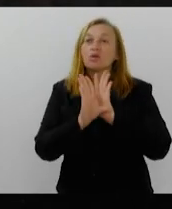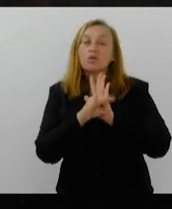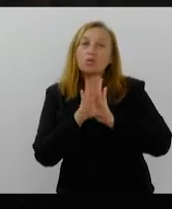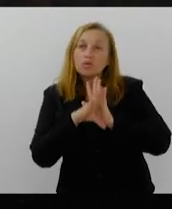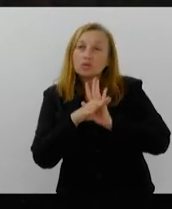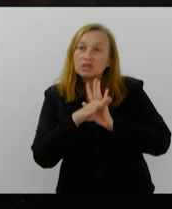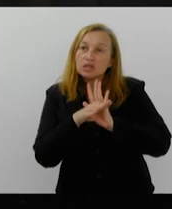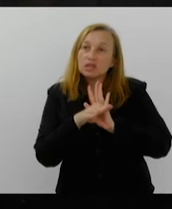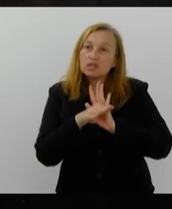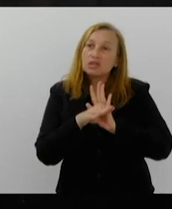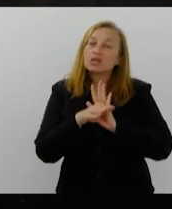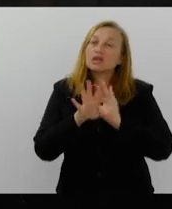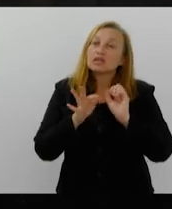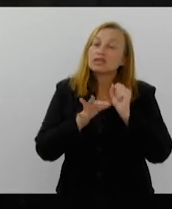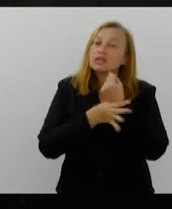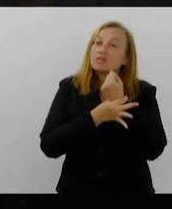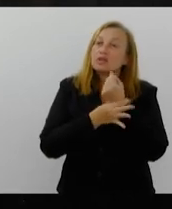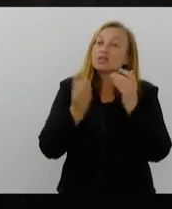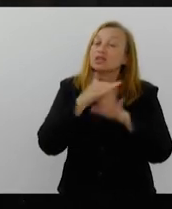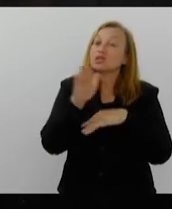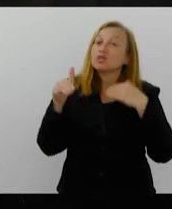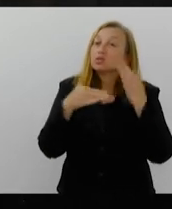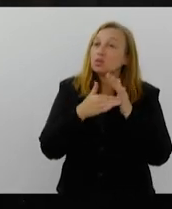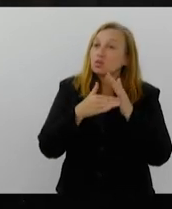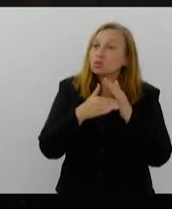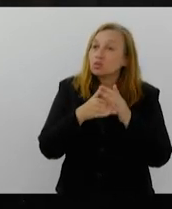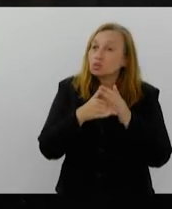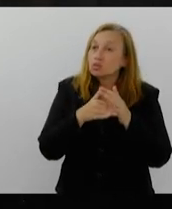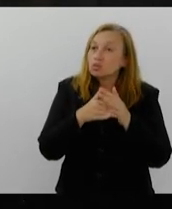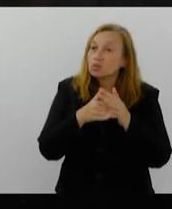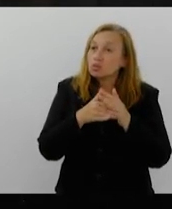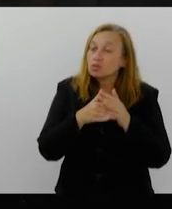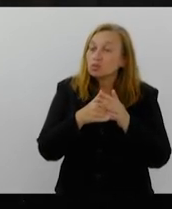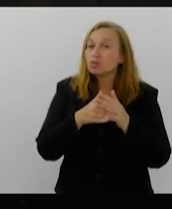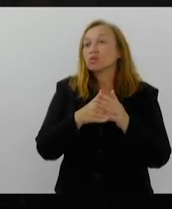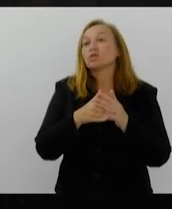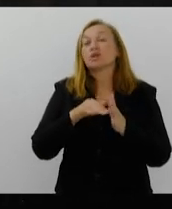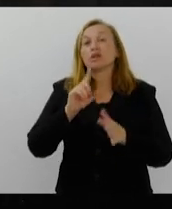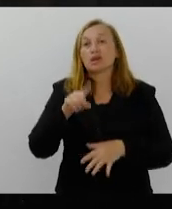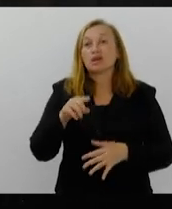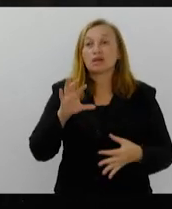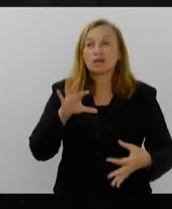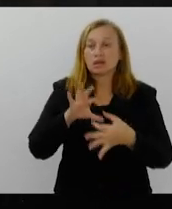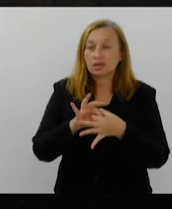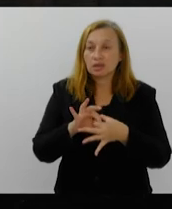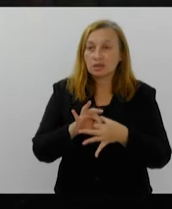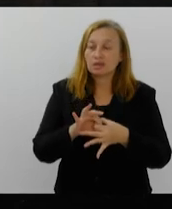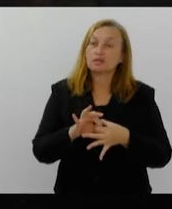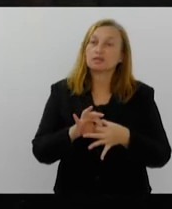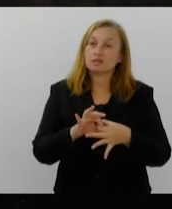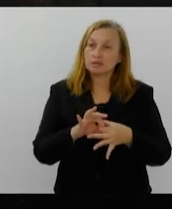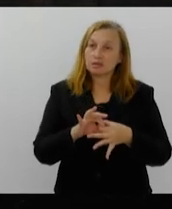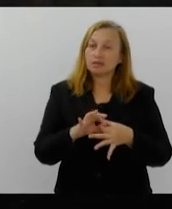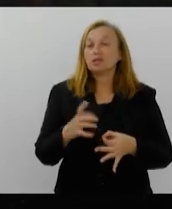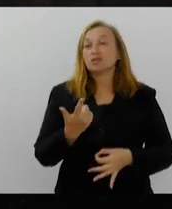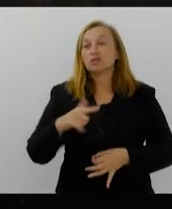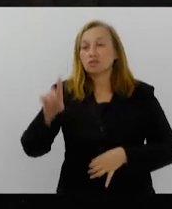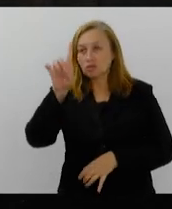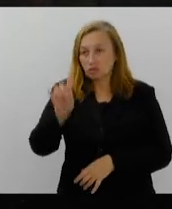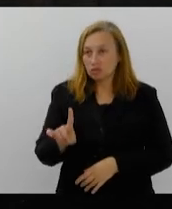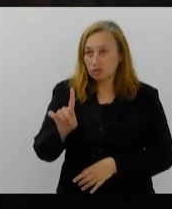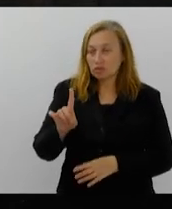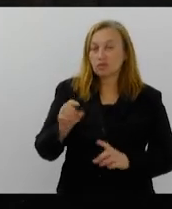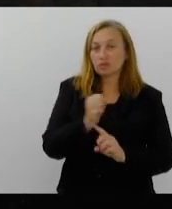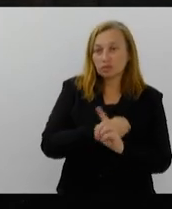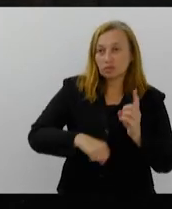garante a segurança cidadã de todos e todas e é o braço direto da manutenção dos outros direitos